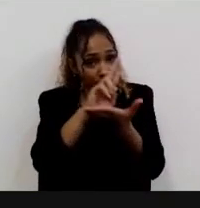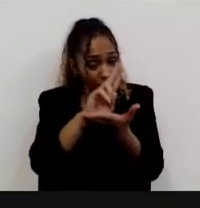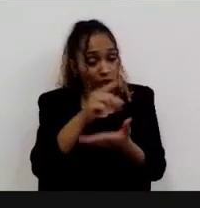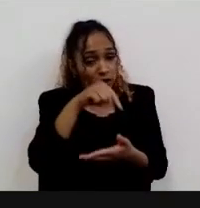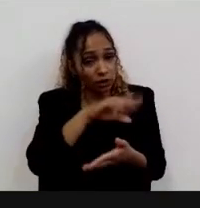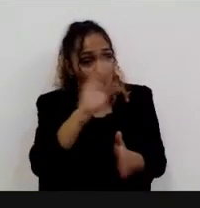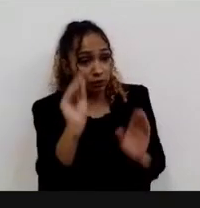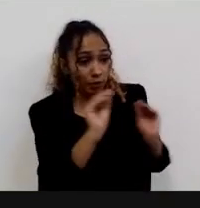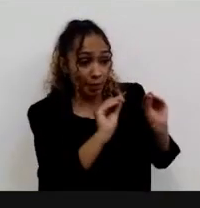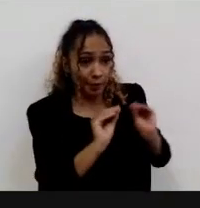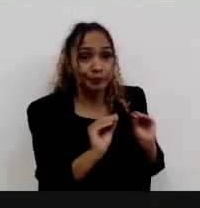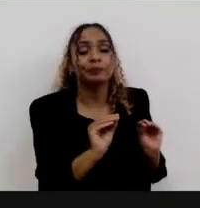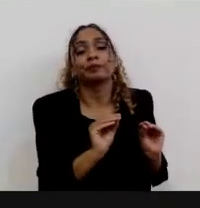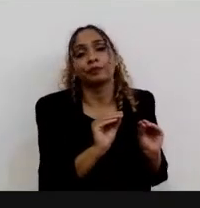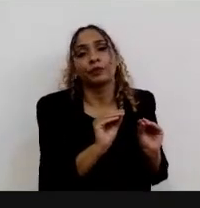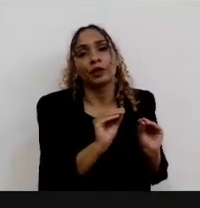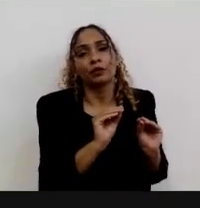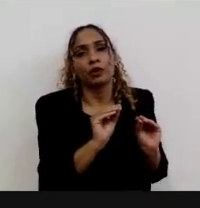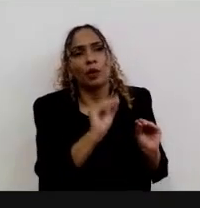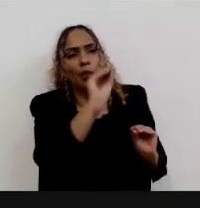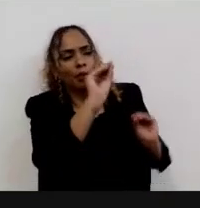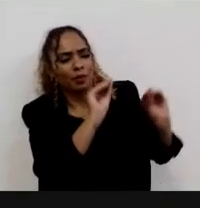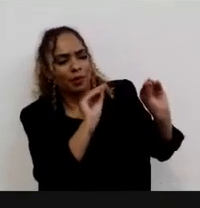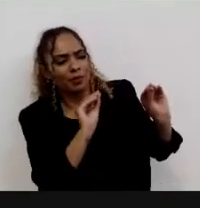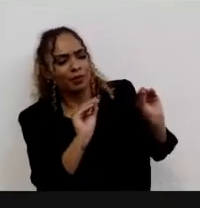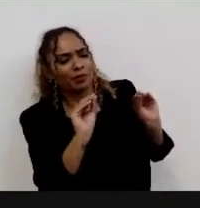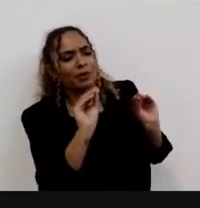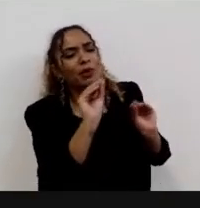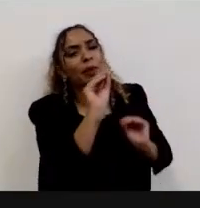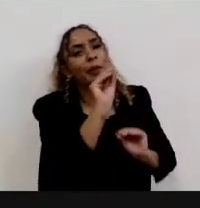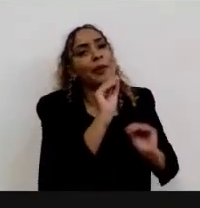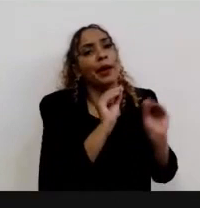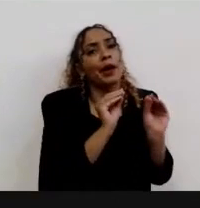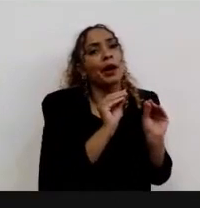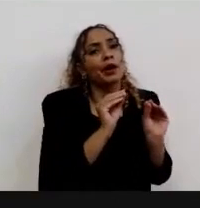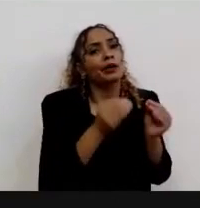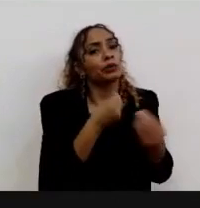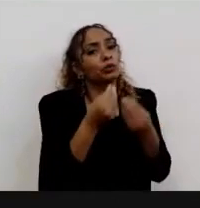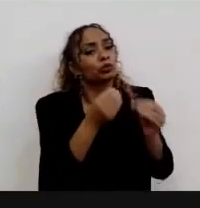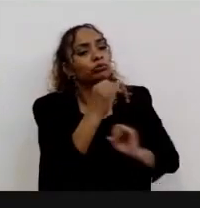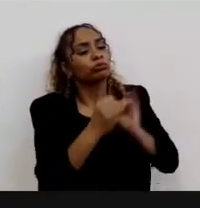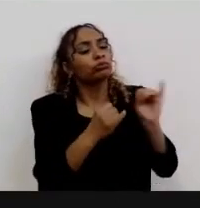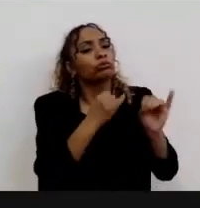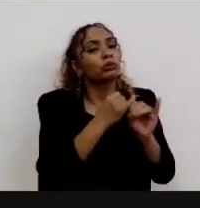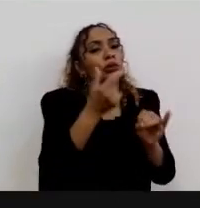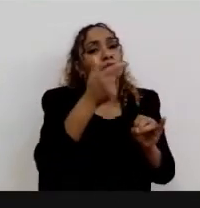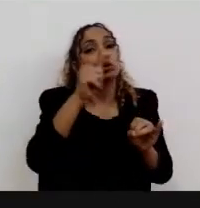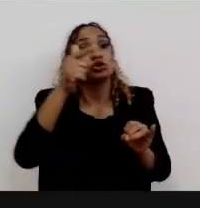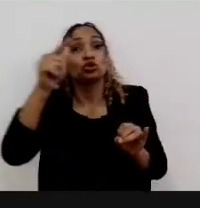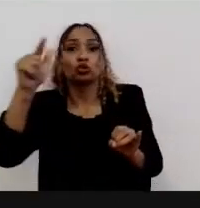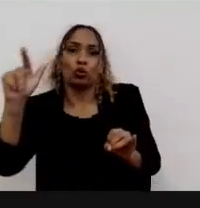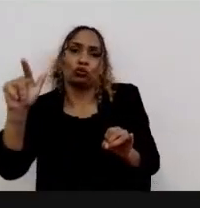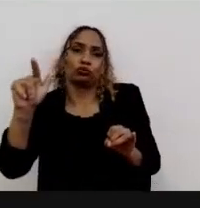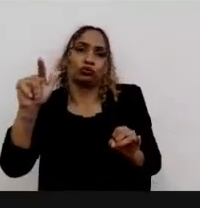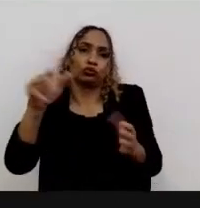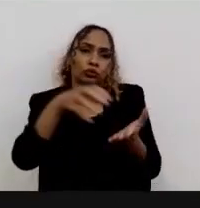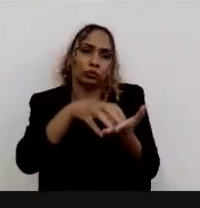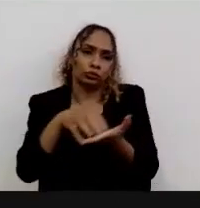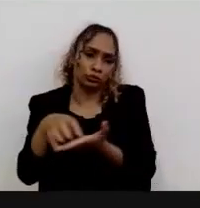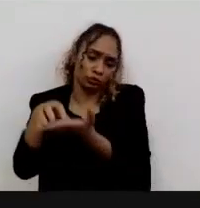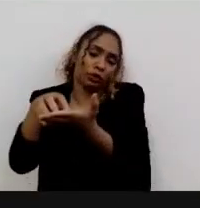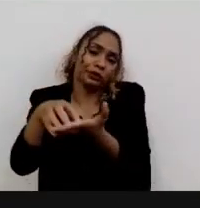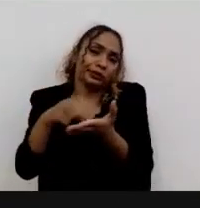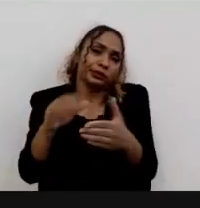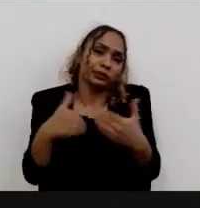esse repositório ele foi alimentado todo de forma automática de outros repositórios, né? E